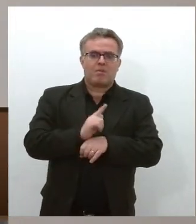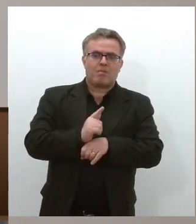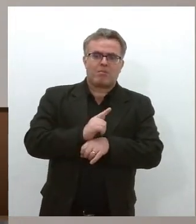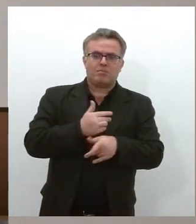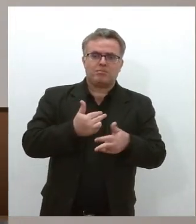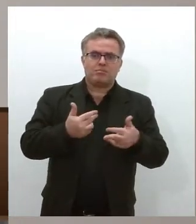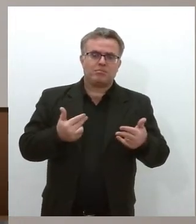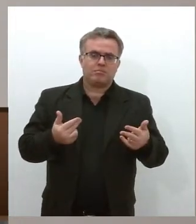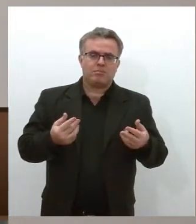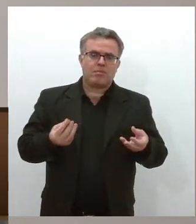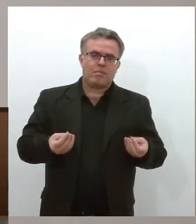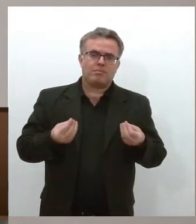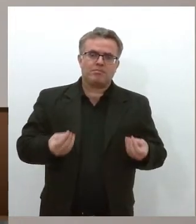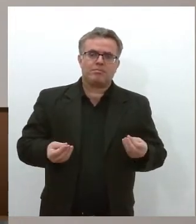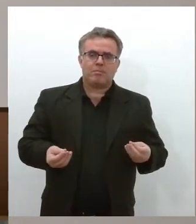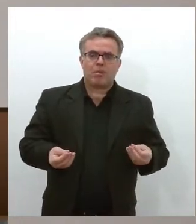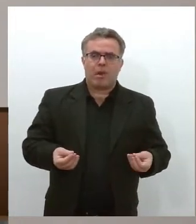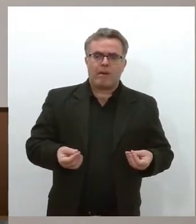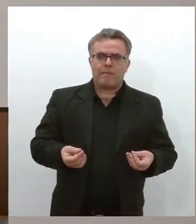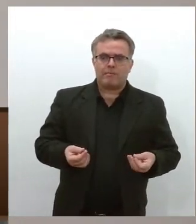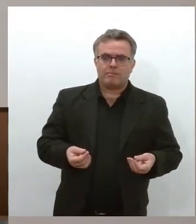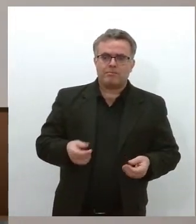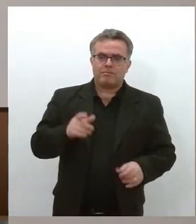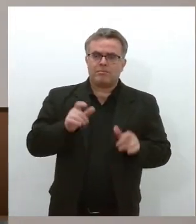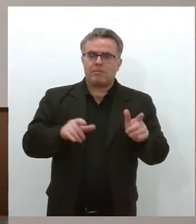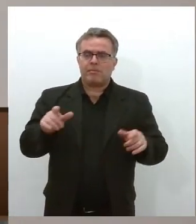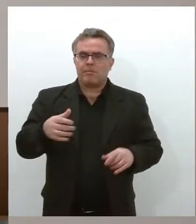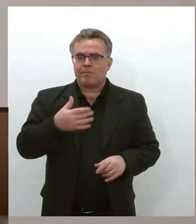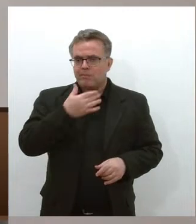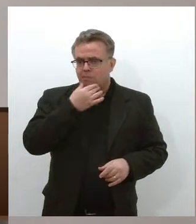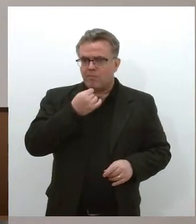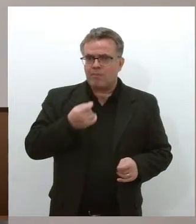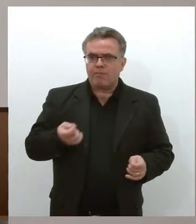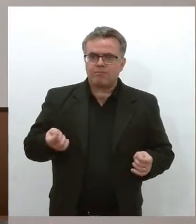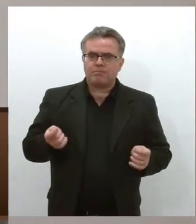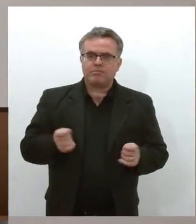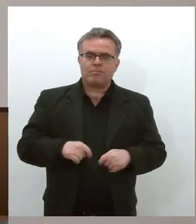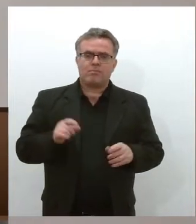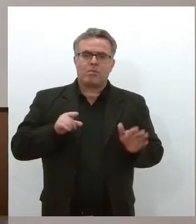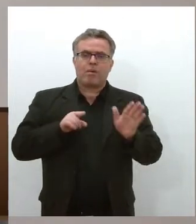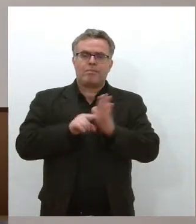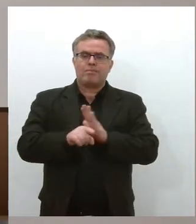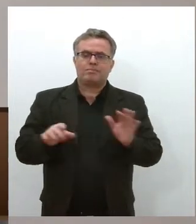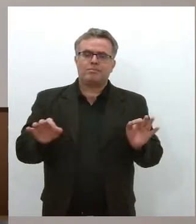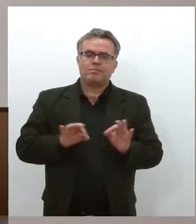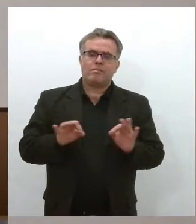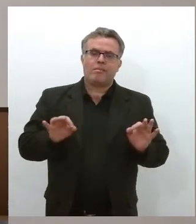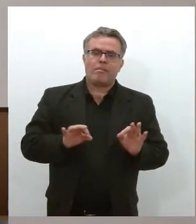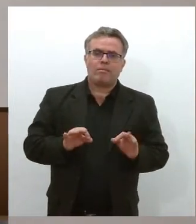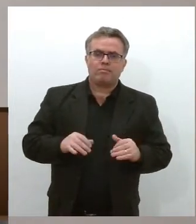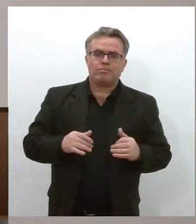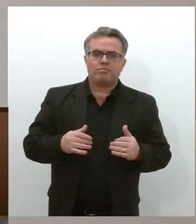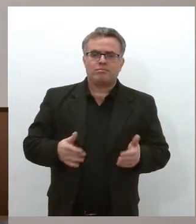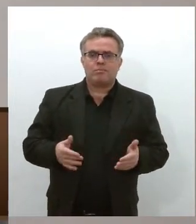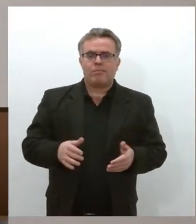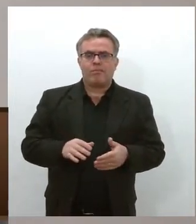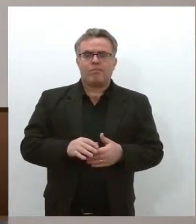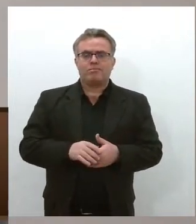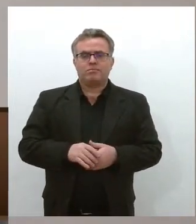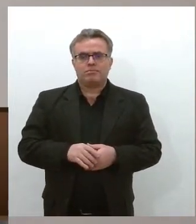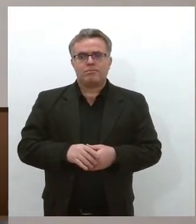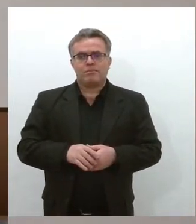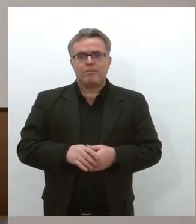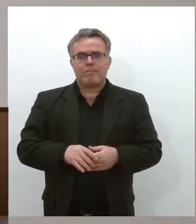mandato, coisa que muitas vezes os homens também não são questionados. Então, são diversas mazelas culturais, e entra